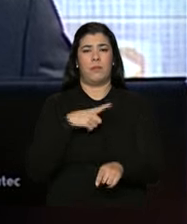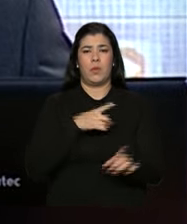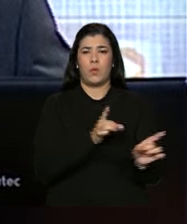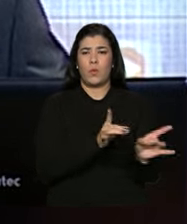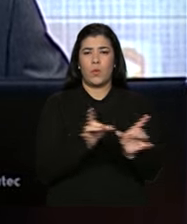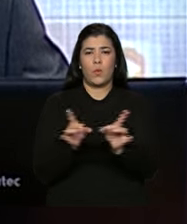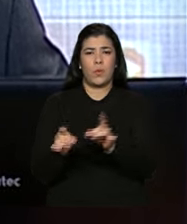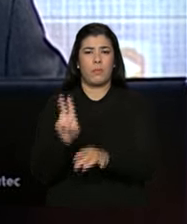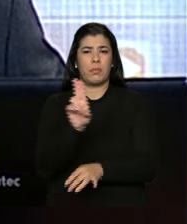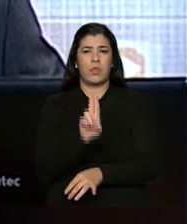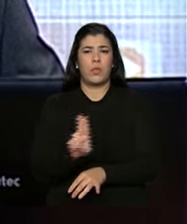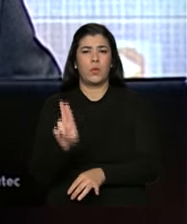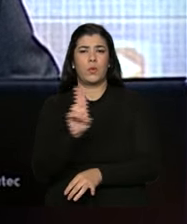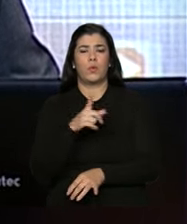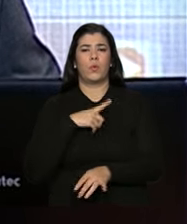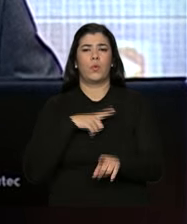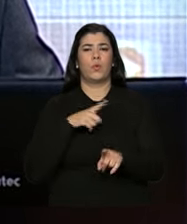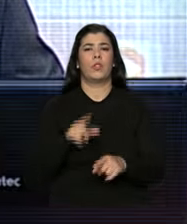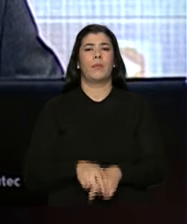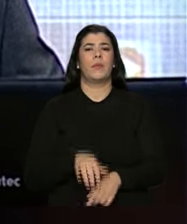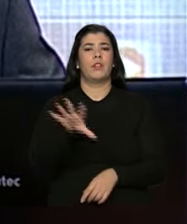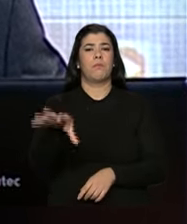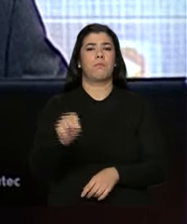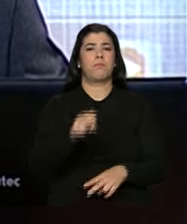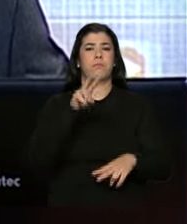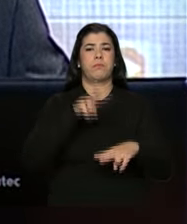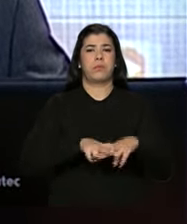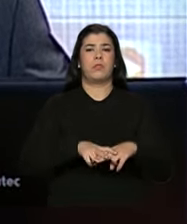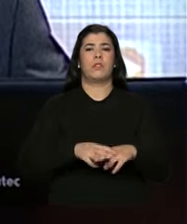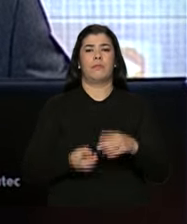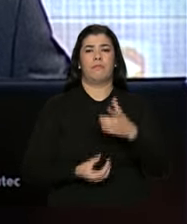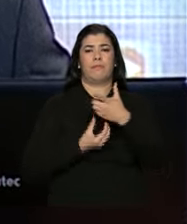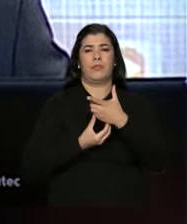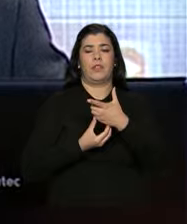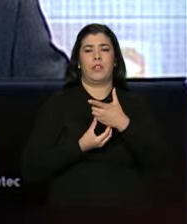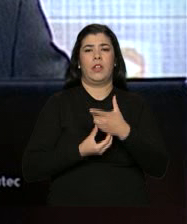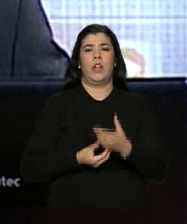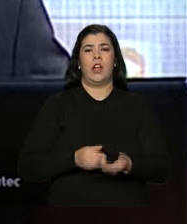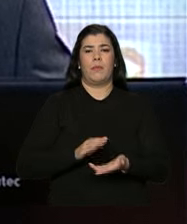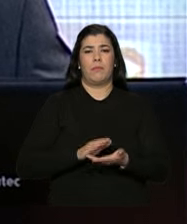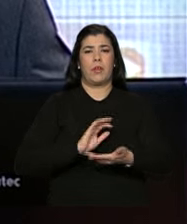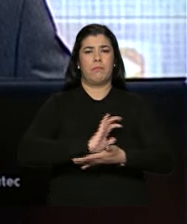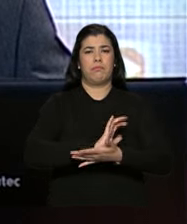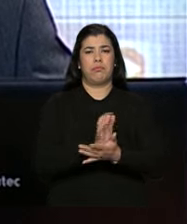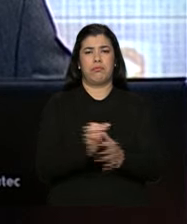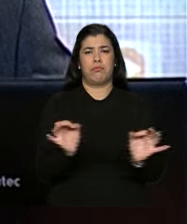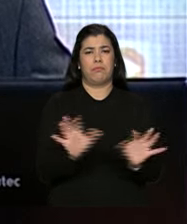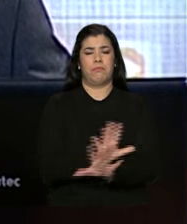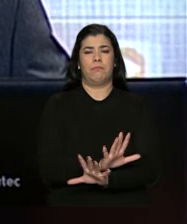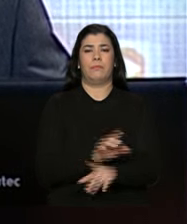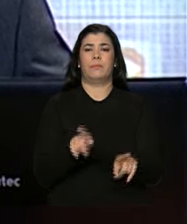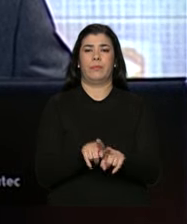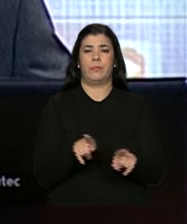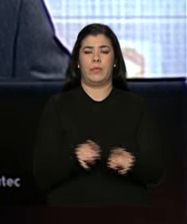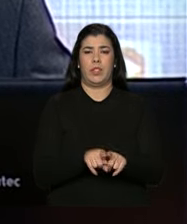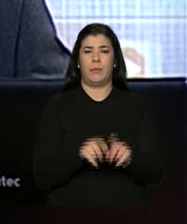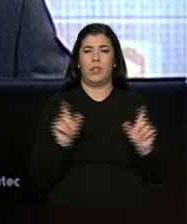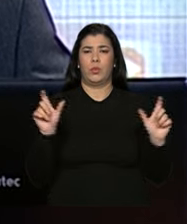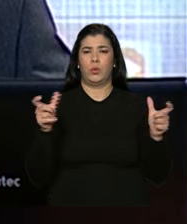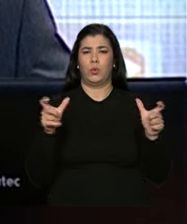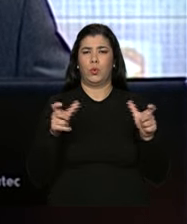e uso até a sua eventual destruição quando aprendida. Então falar que é o desarmamento eh diminuir algo